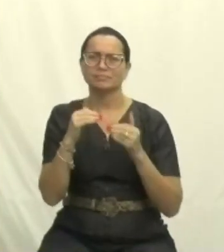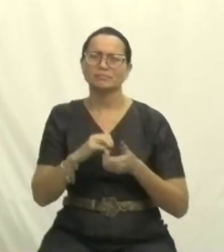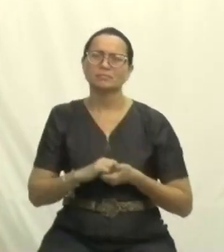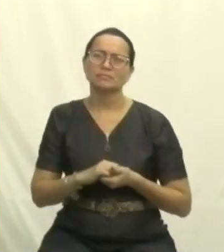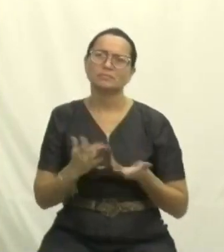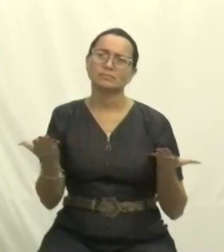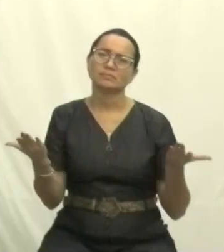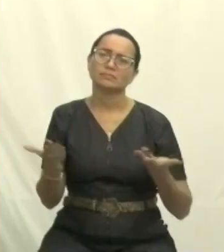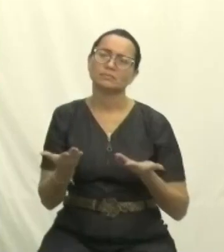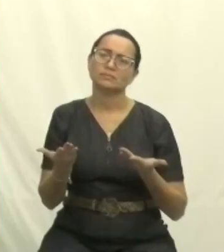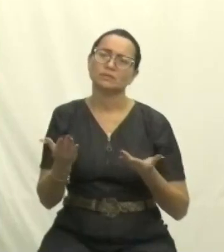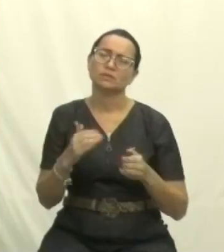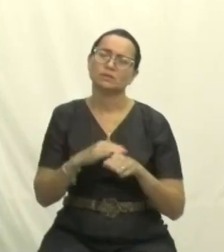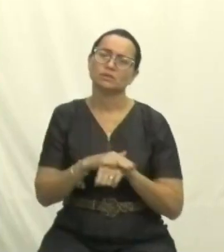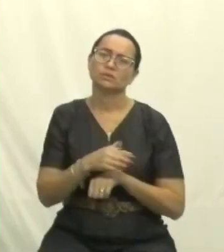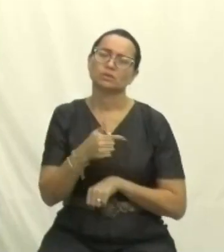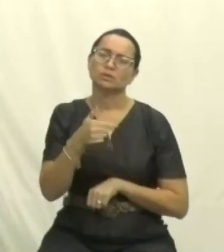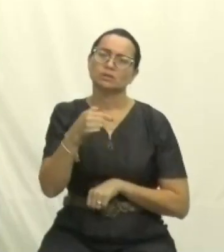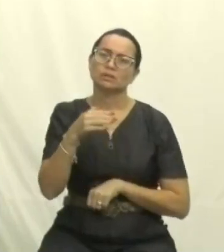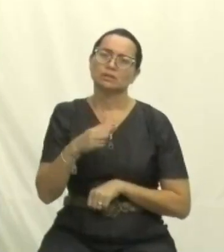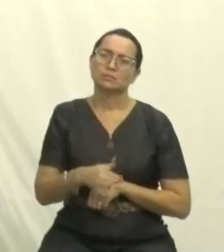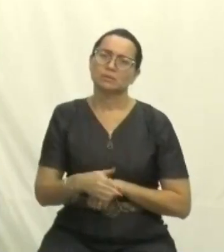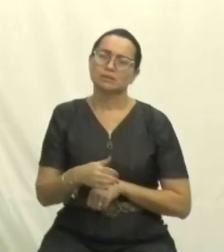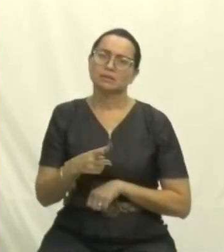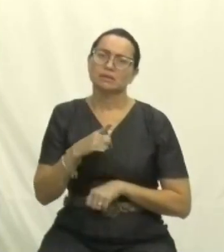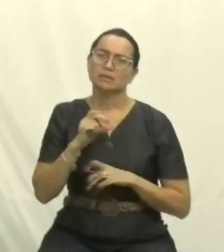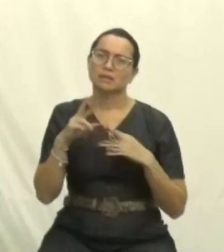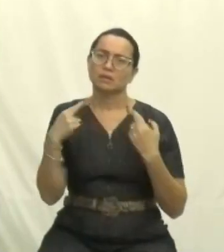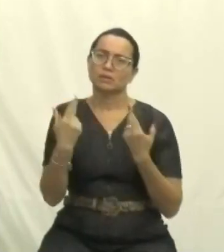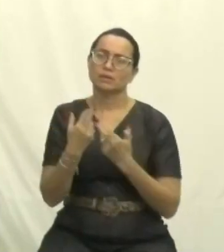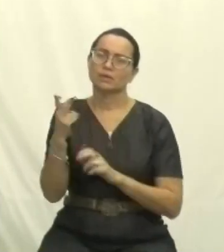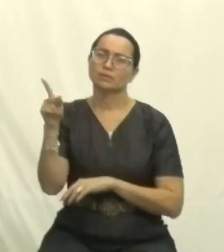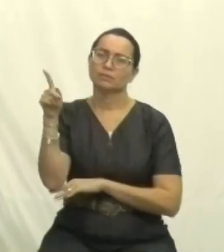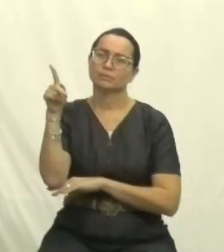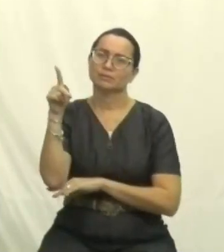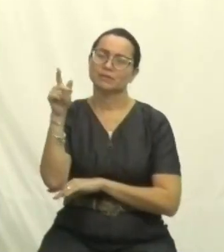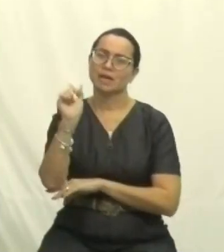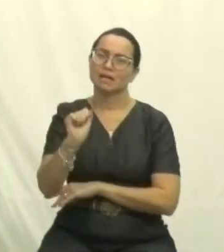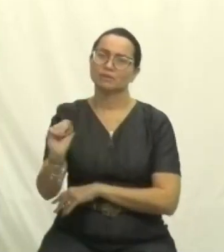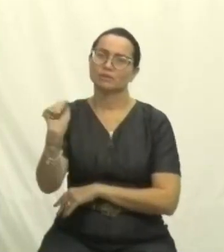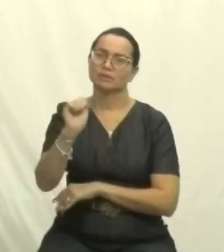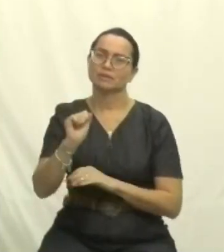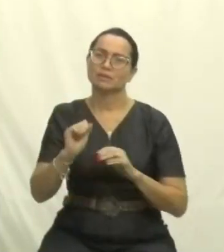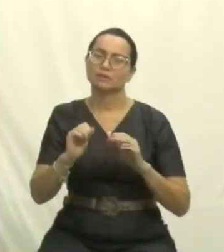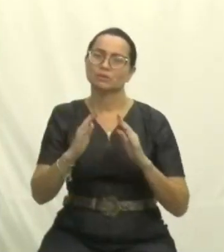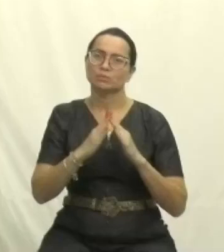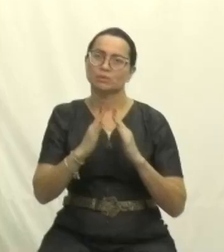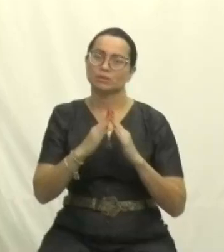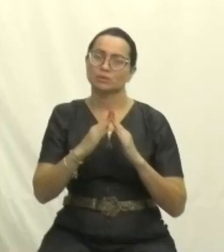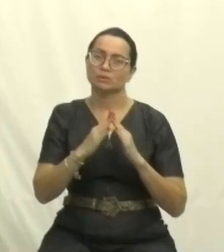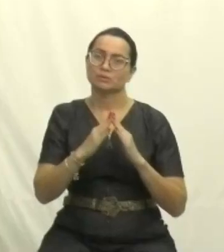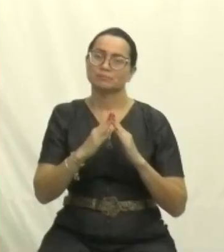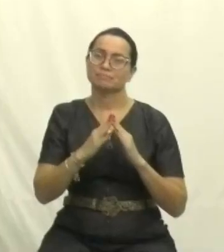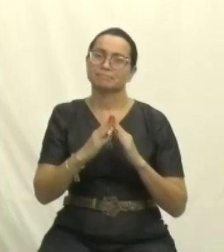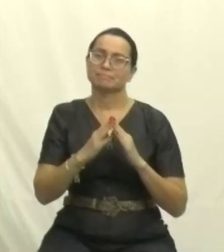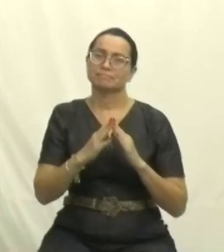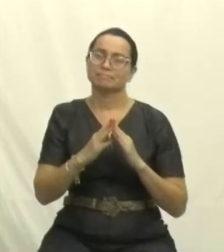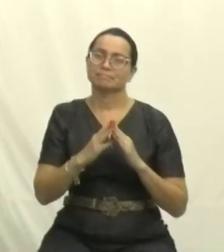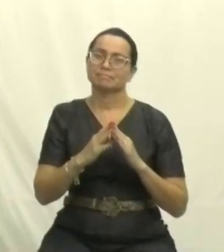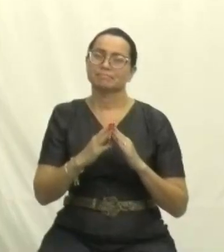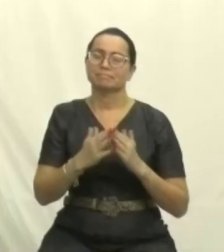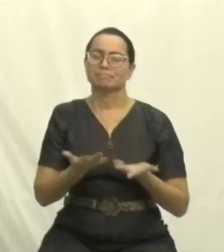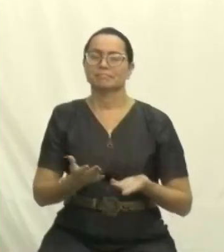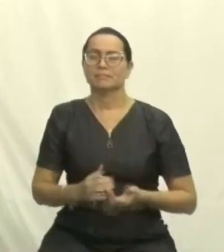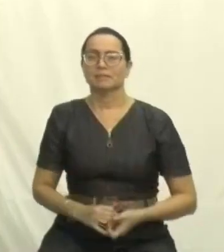hoje à noite, agora 19h30, tem reunião no bairro Pinheirinho, da Associação de Moradores, sou convidado, acredito que mais vereador é